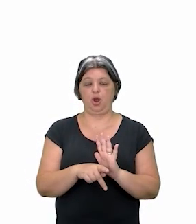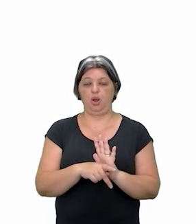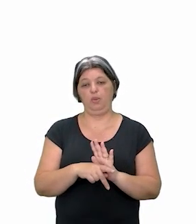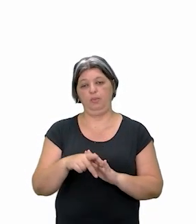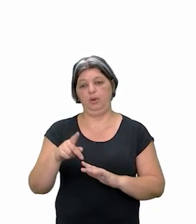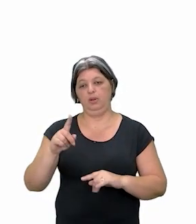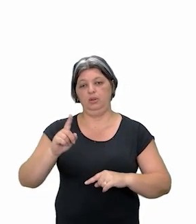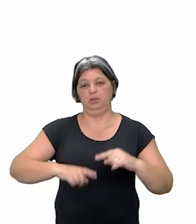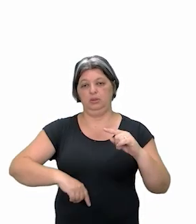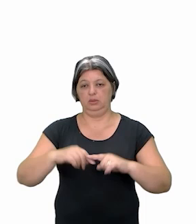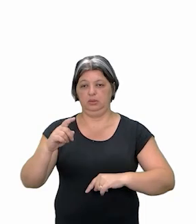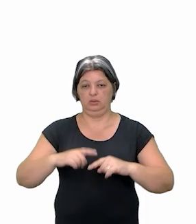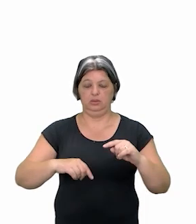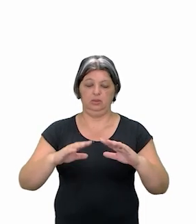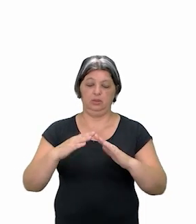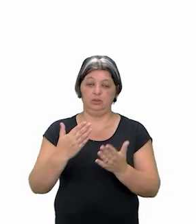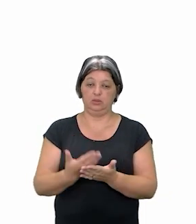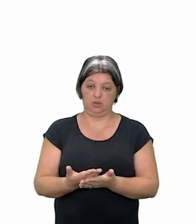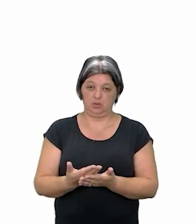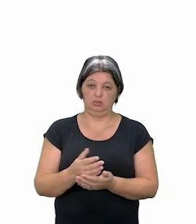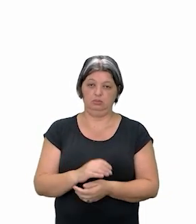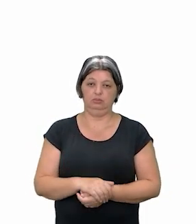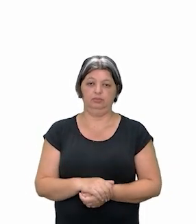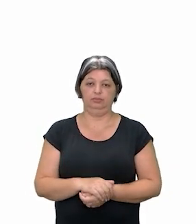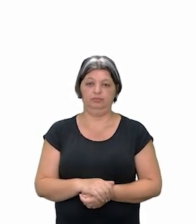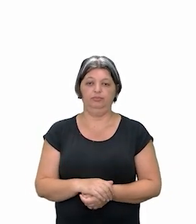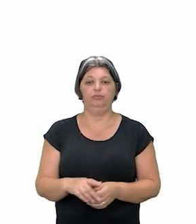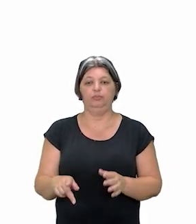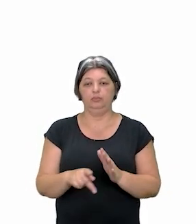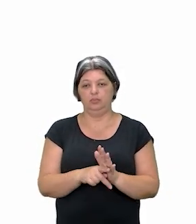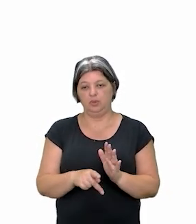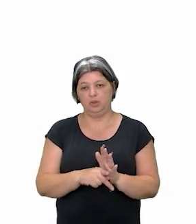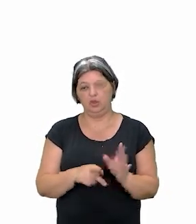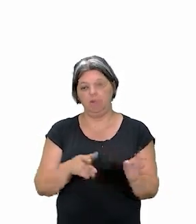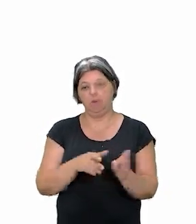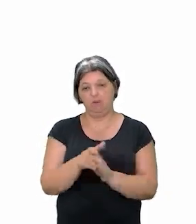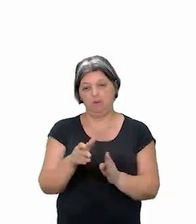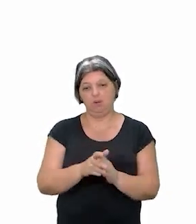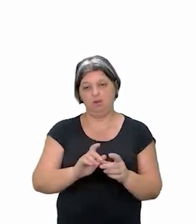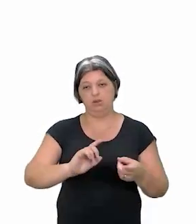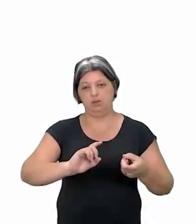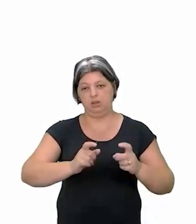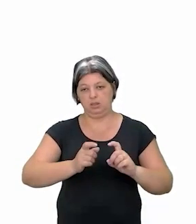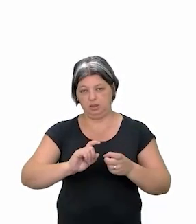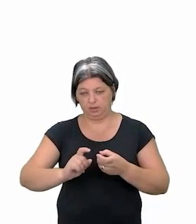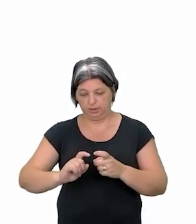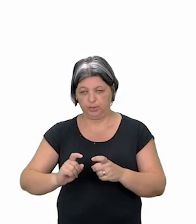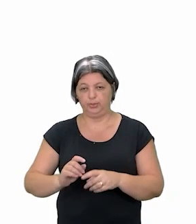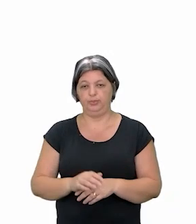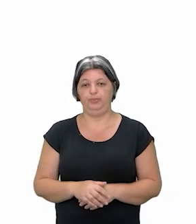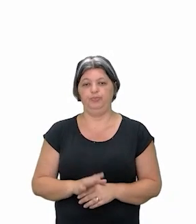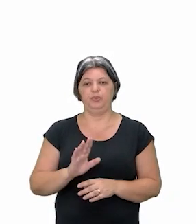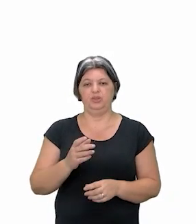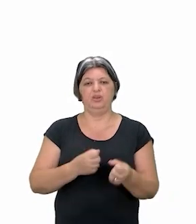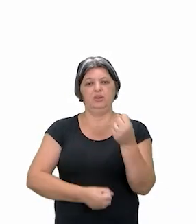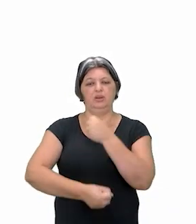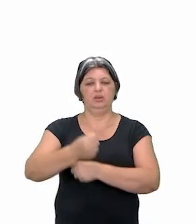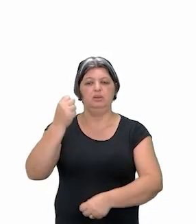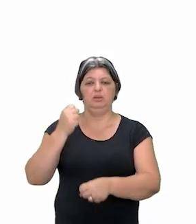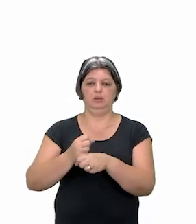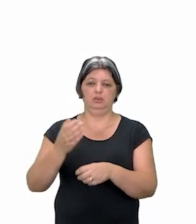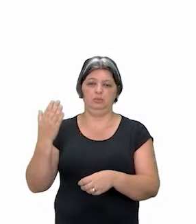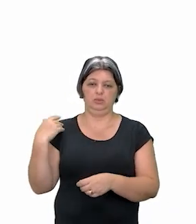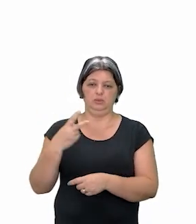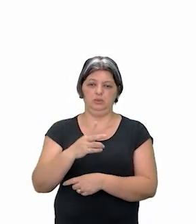da escola, né? Então, por exemplo, encaminhamentos do conselho, né? Já foi identificado lá no ano passado,